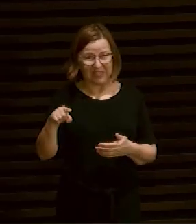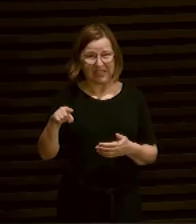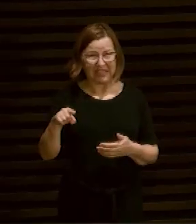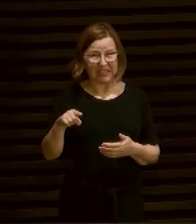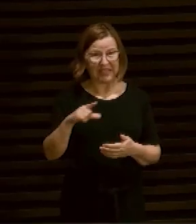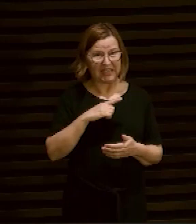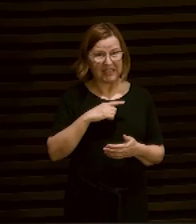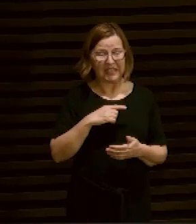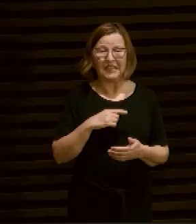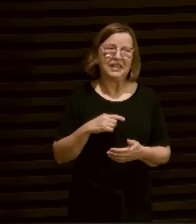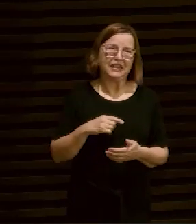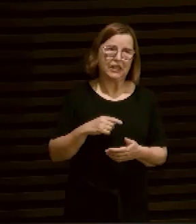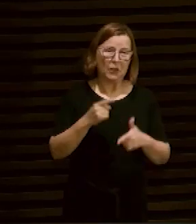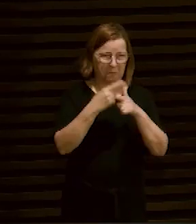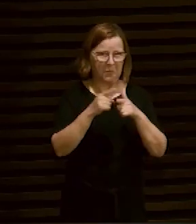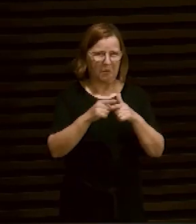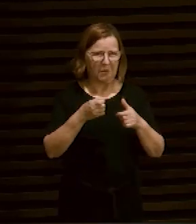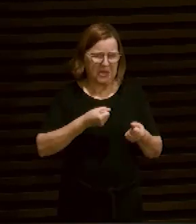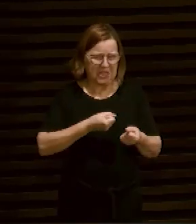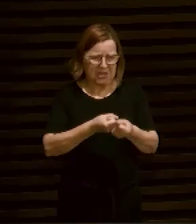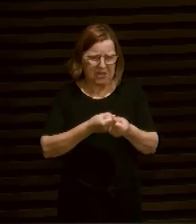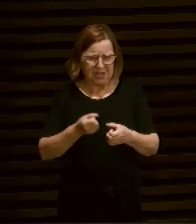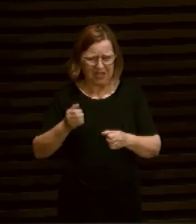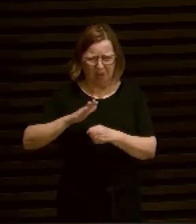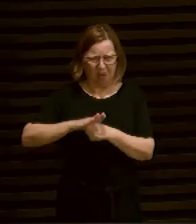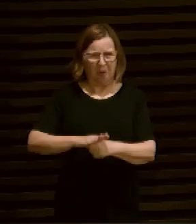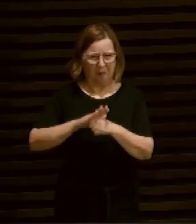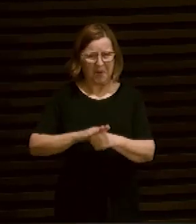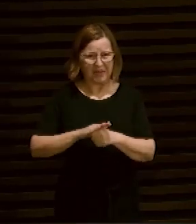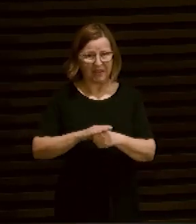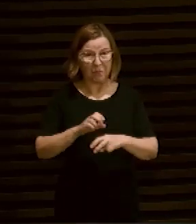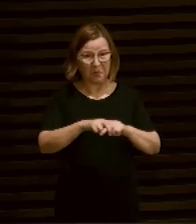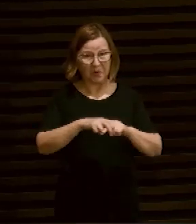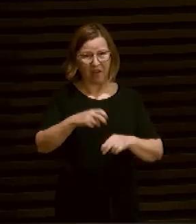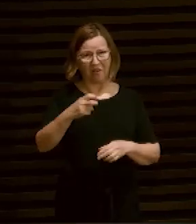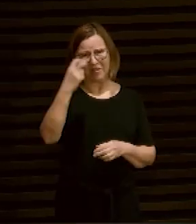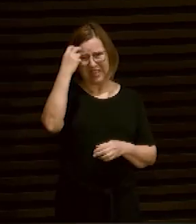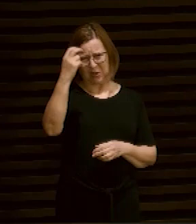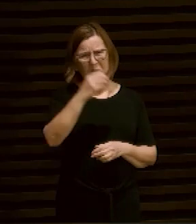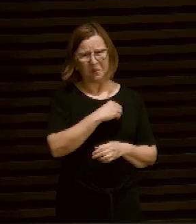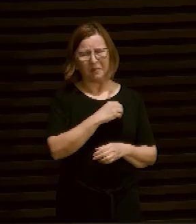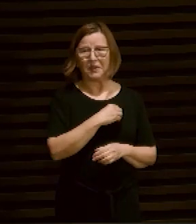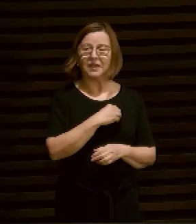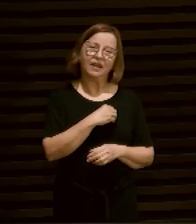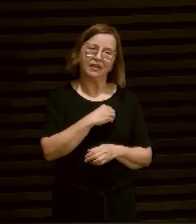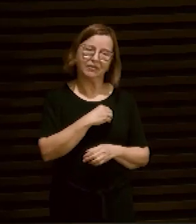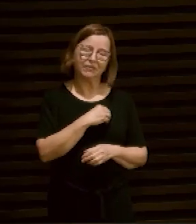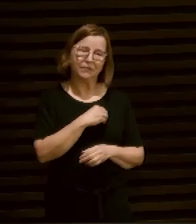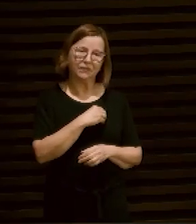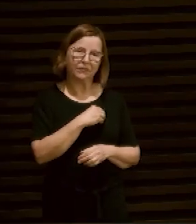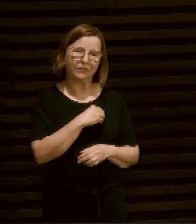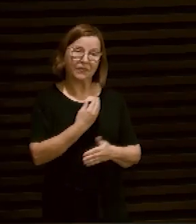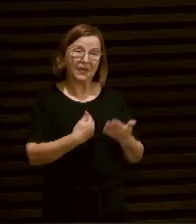tentação, desse mal de opressão da cultura do pecado, através